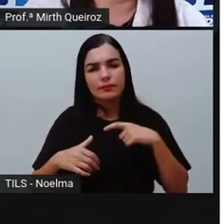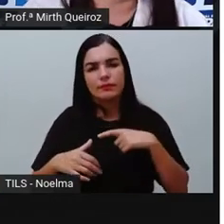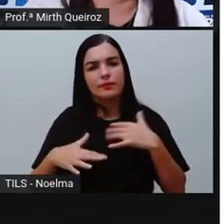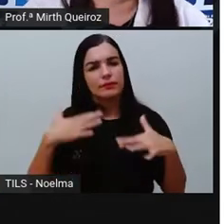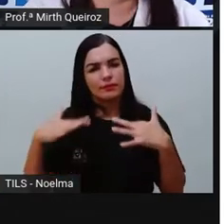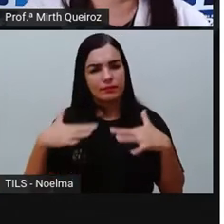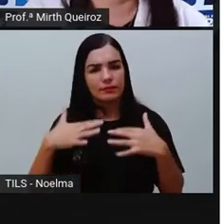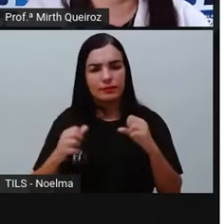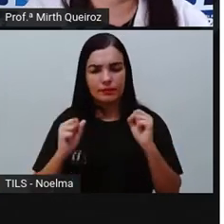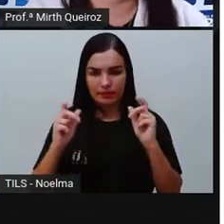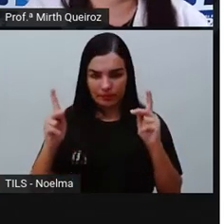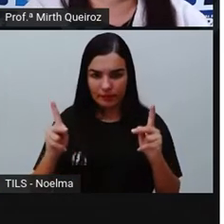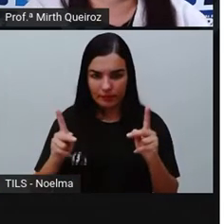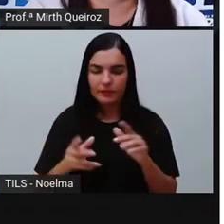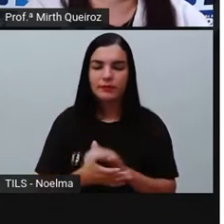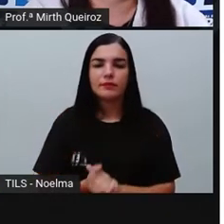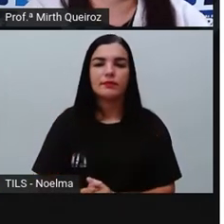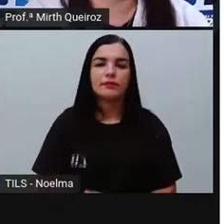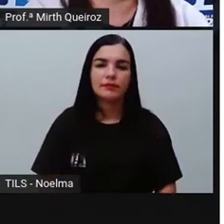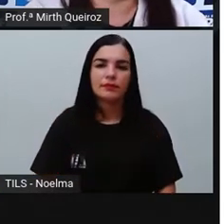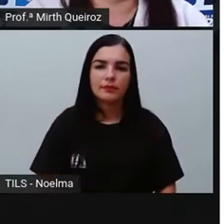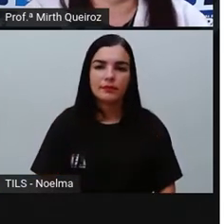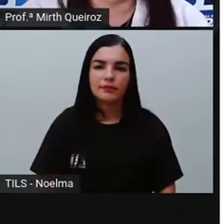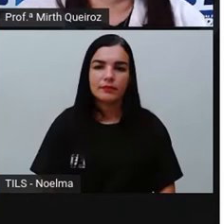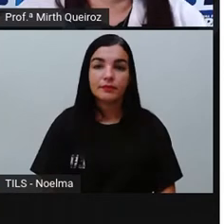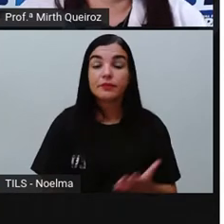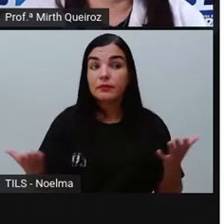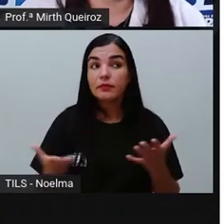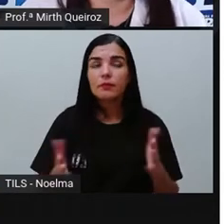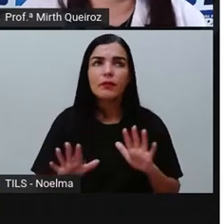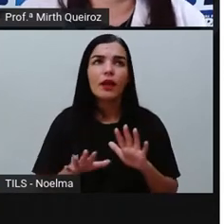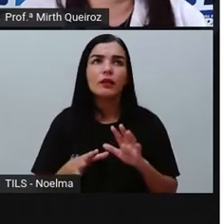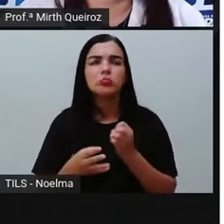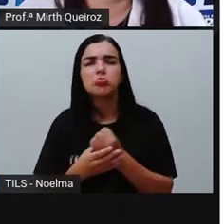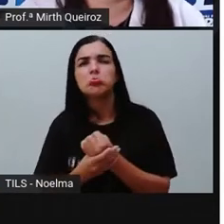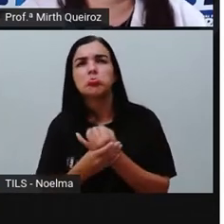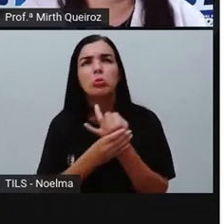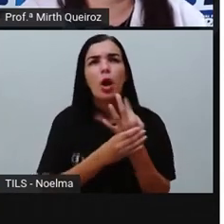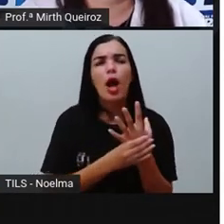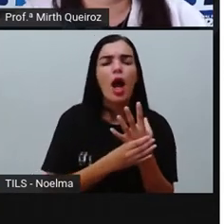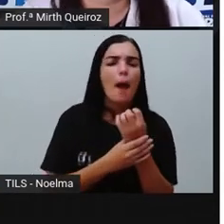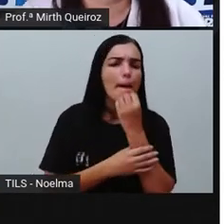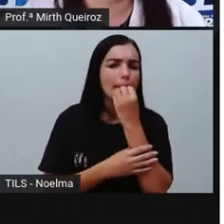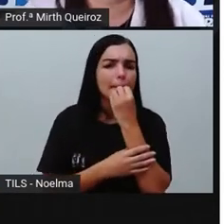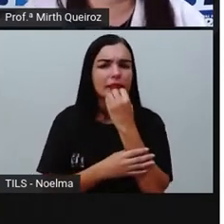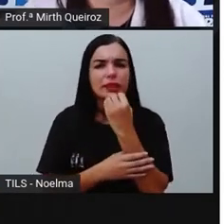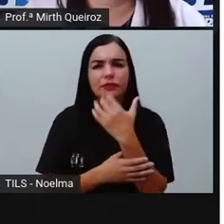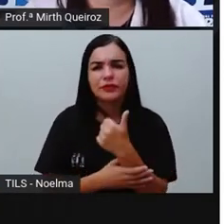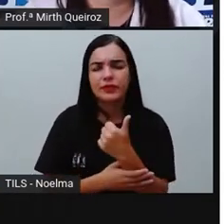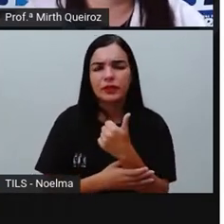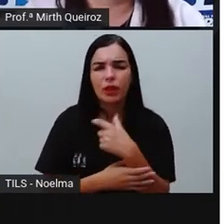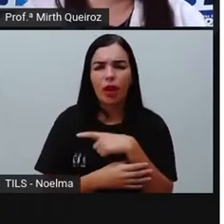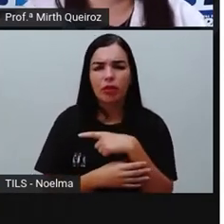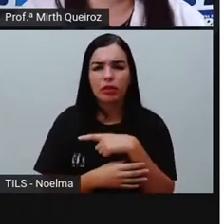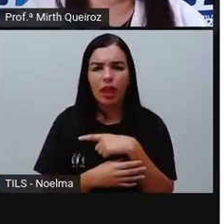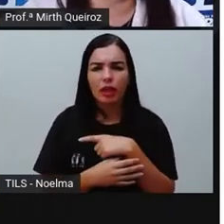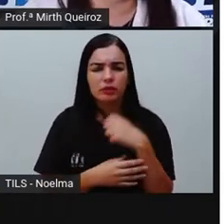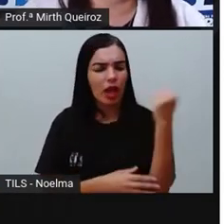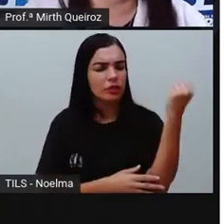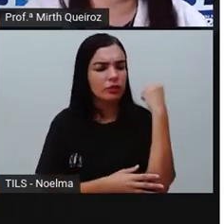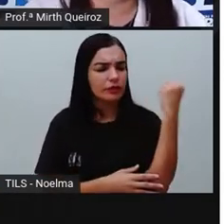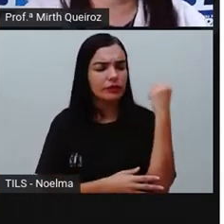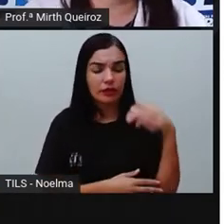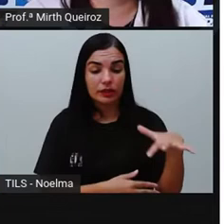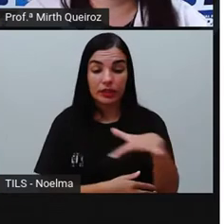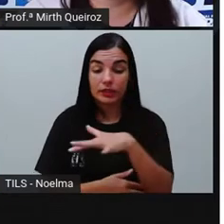movimentos, com gestos diferentes. E quais os benefícios da atividade física na infância? Primeiro,